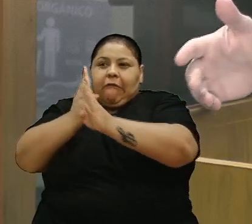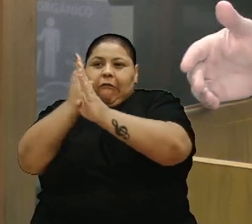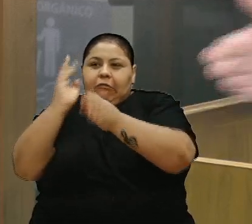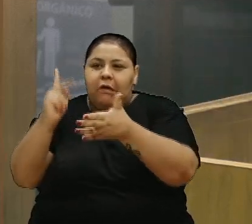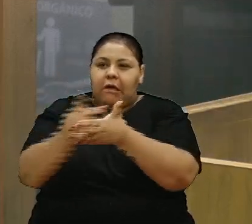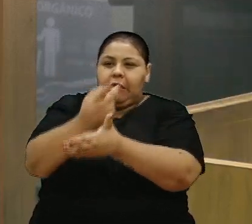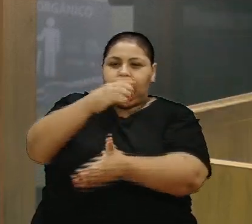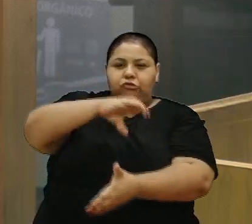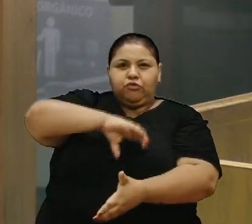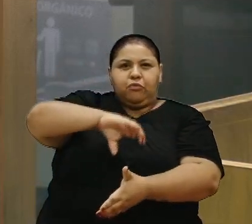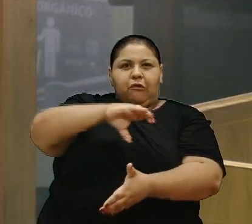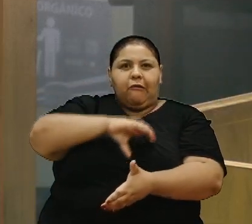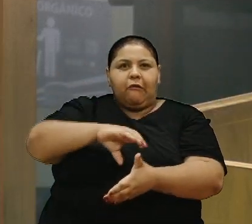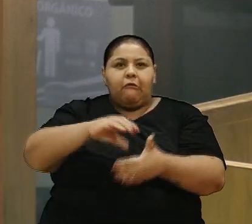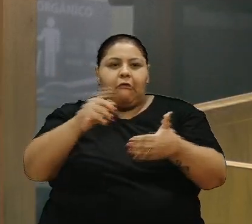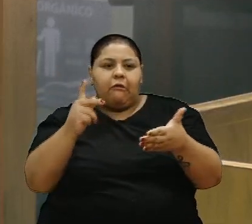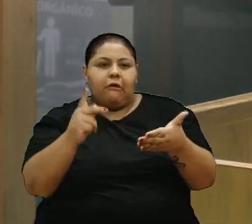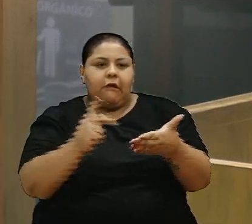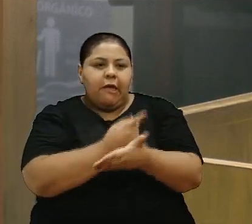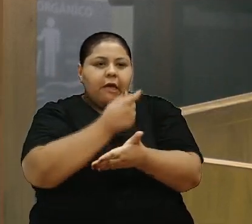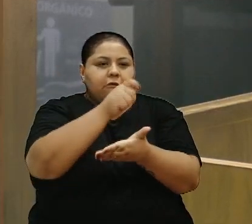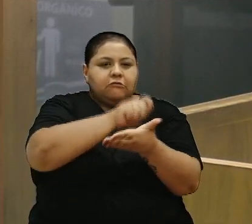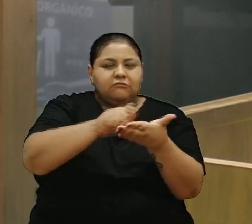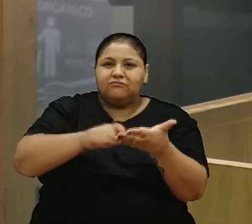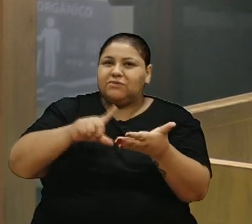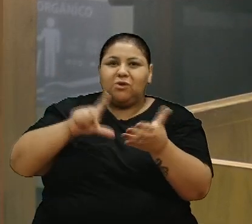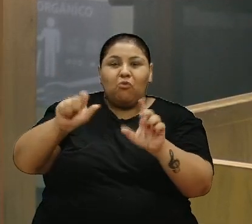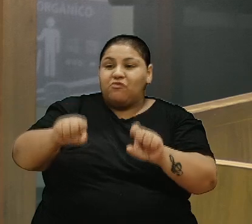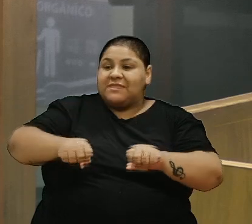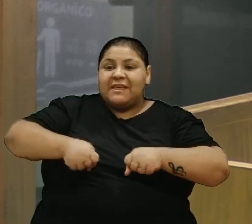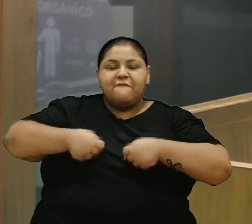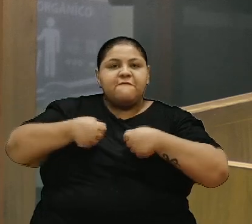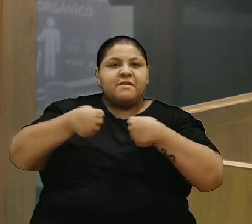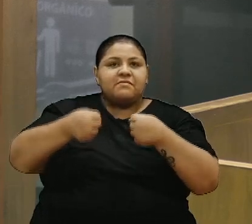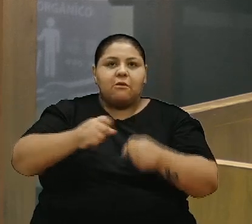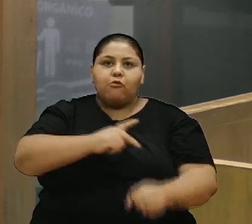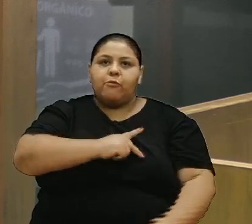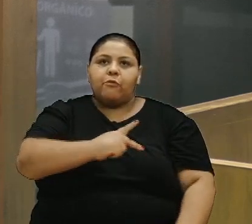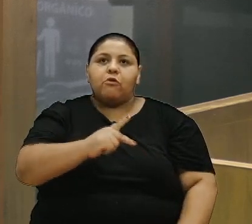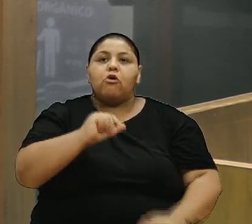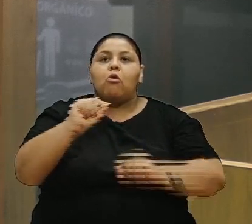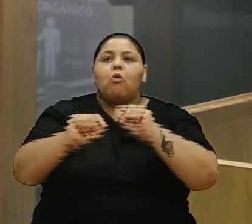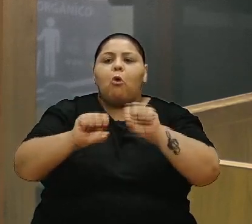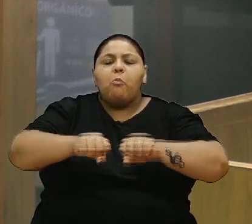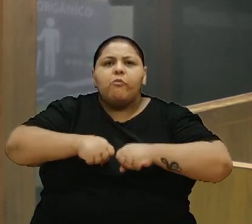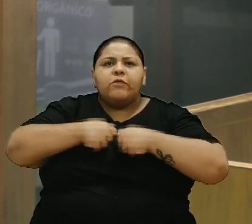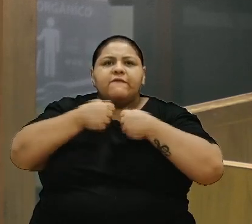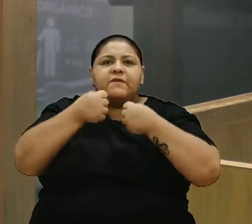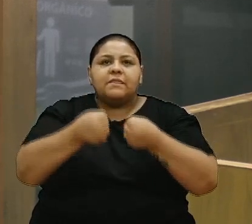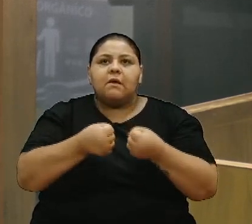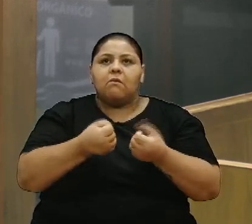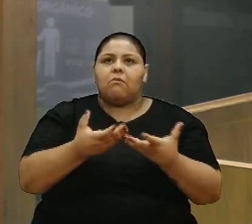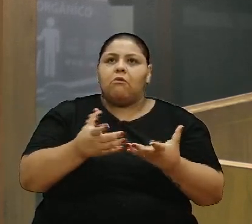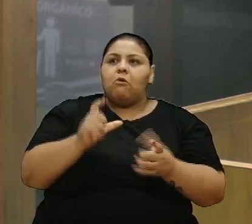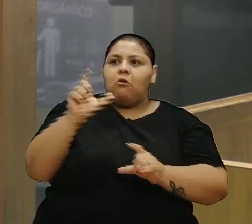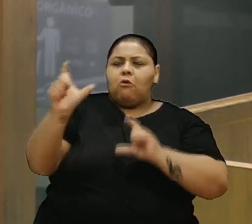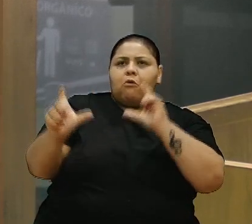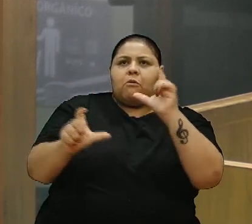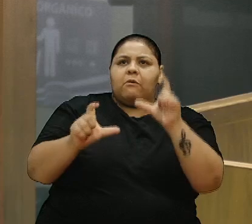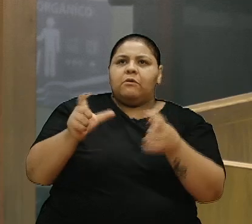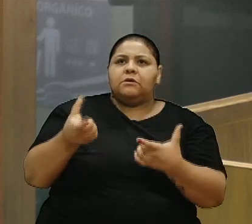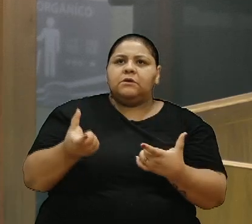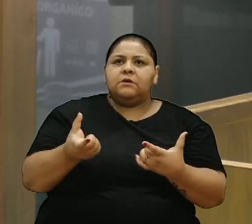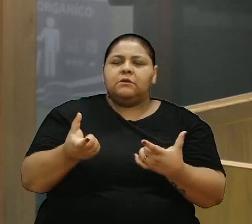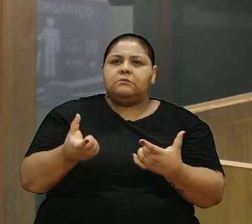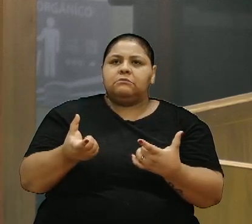pleonasmo, porque não tem como defender o presidente deles. Como é que tu vai defender alguém que é indefensável?